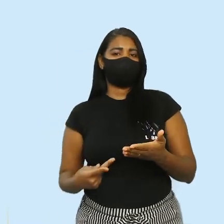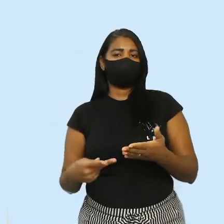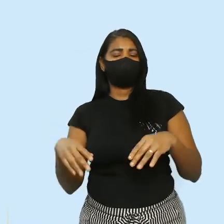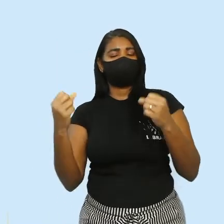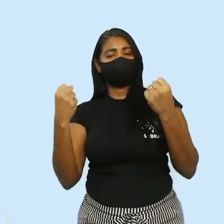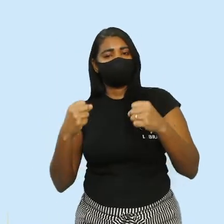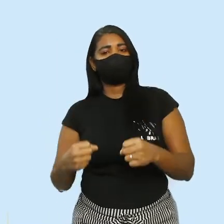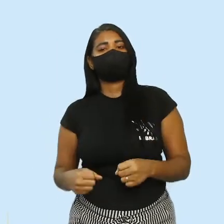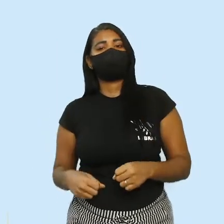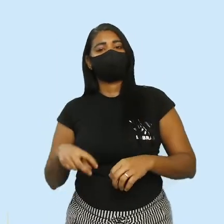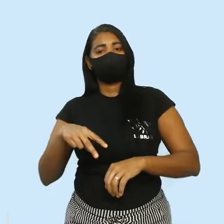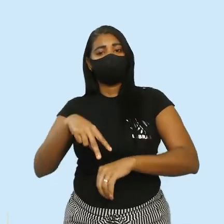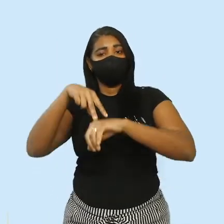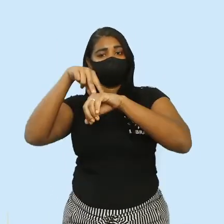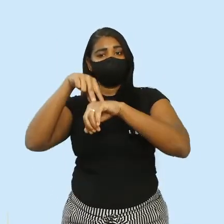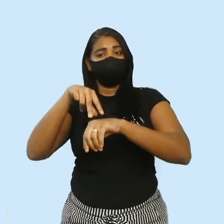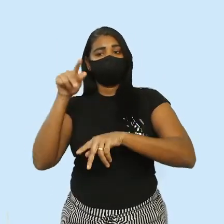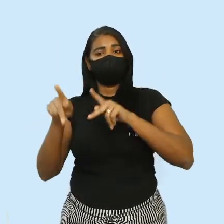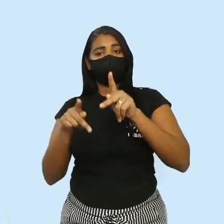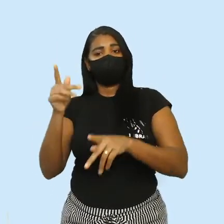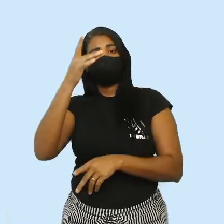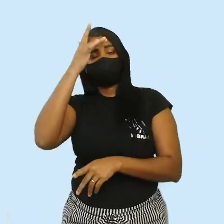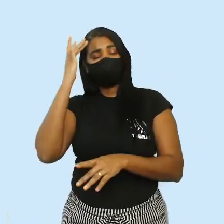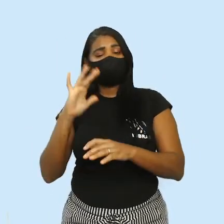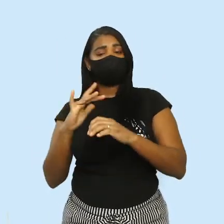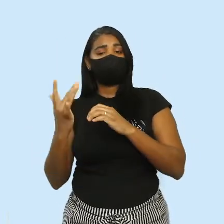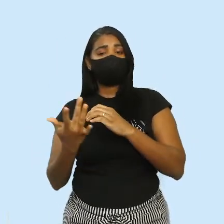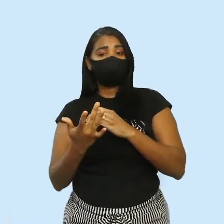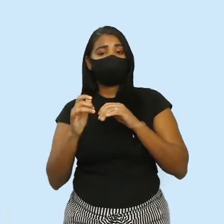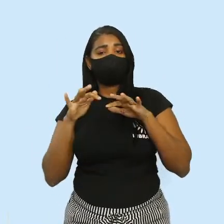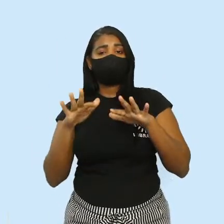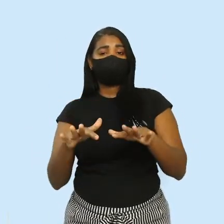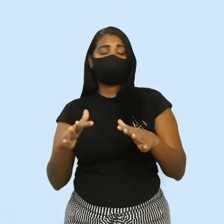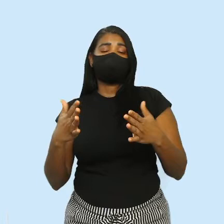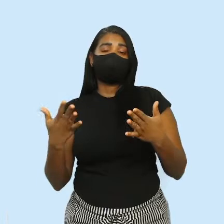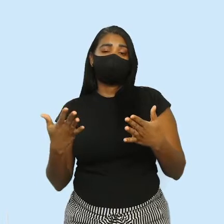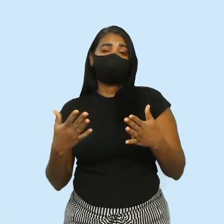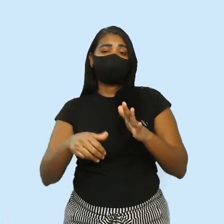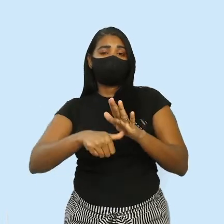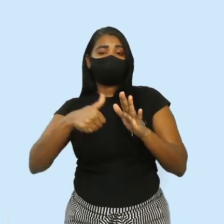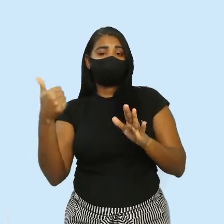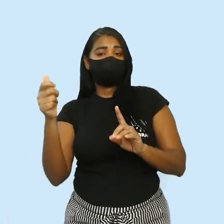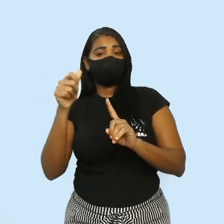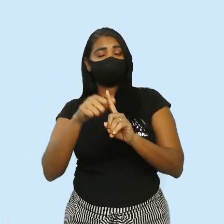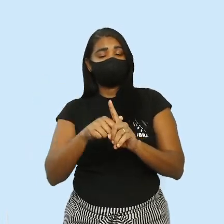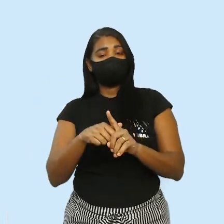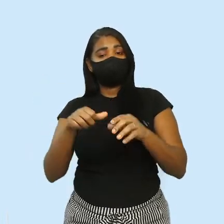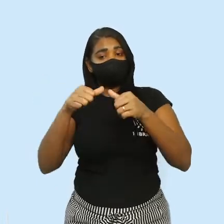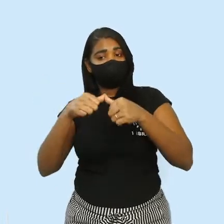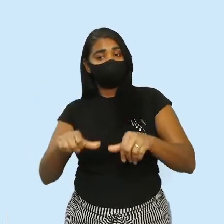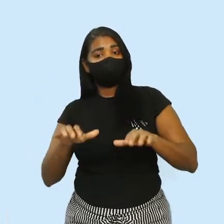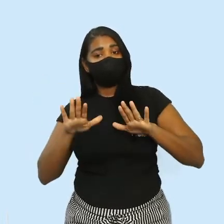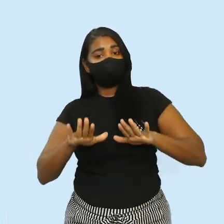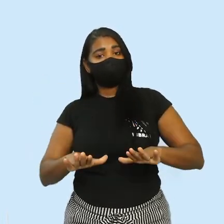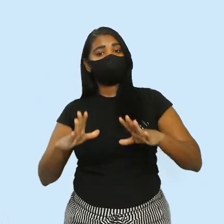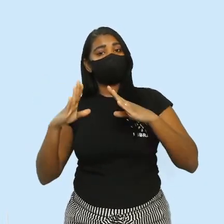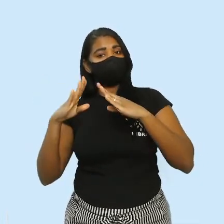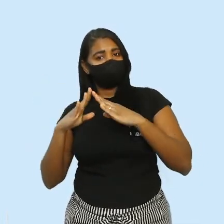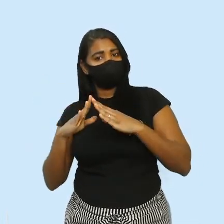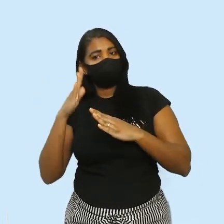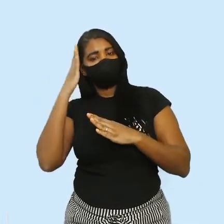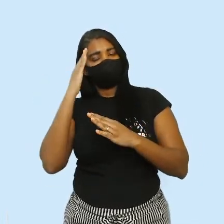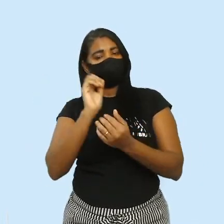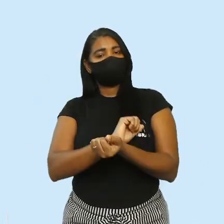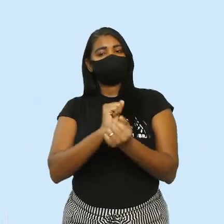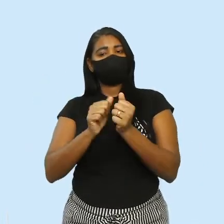dessa presença, mas dentro de um processo de pandemia, claro, nos primeiros meses foi a gente fazendo adaptação, todas as